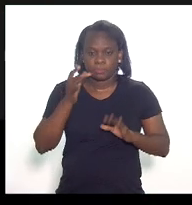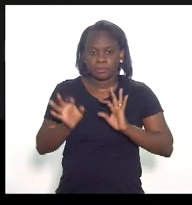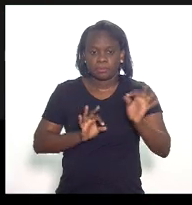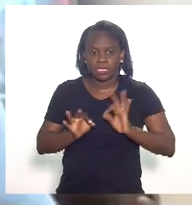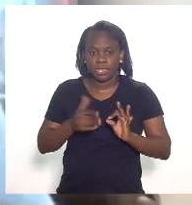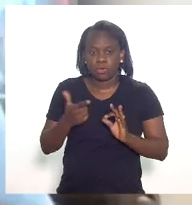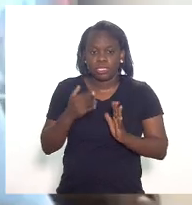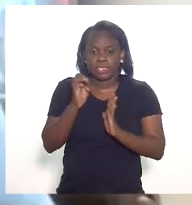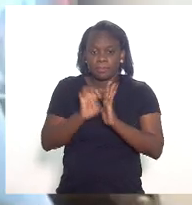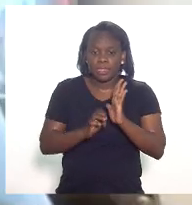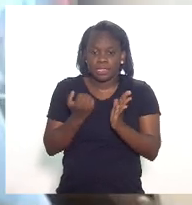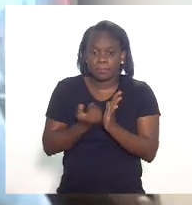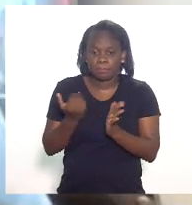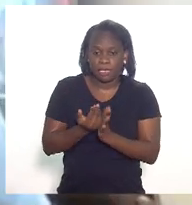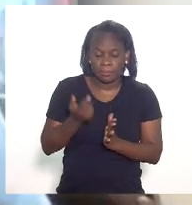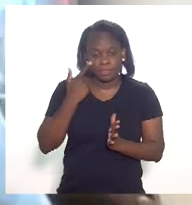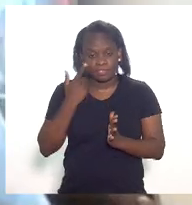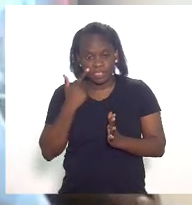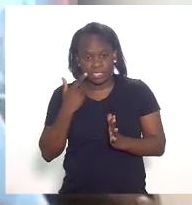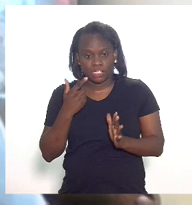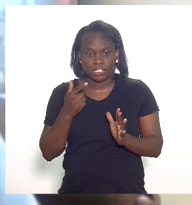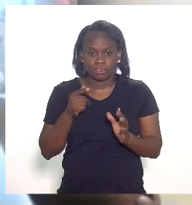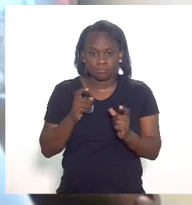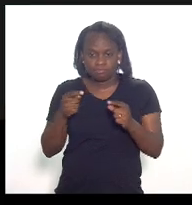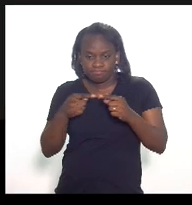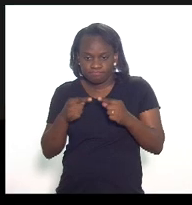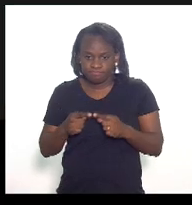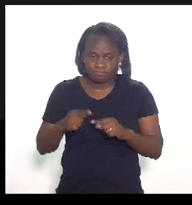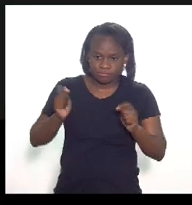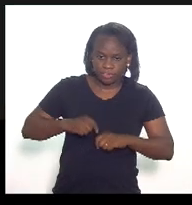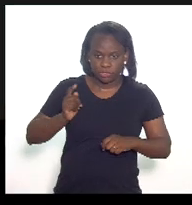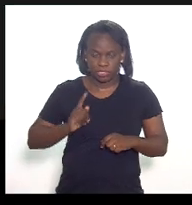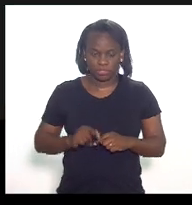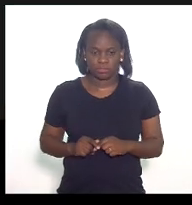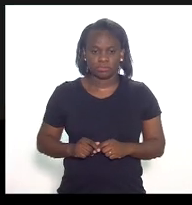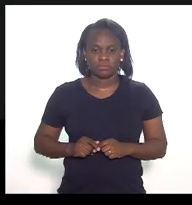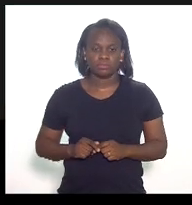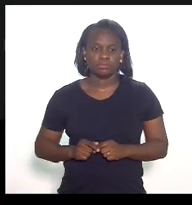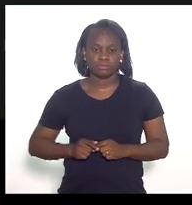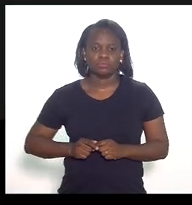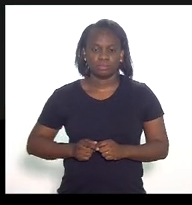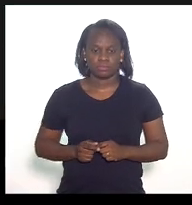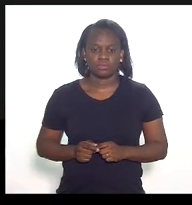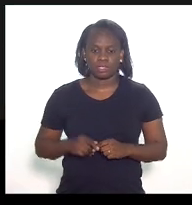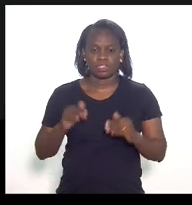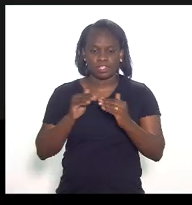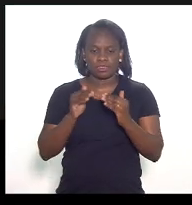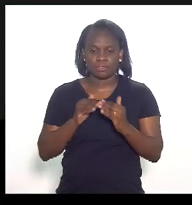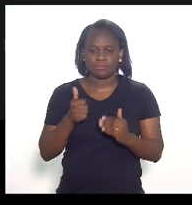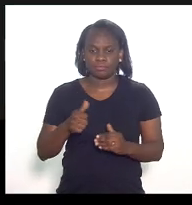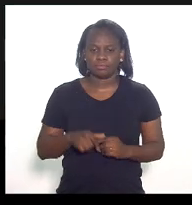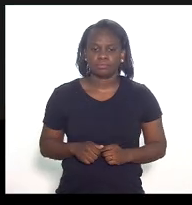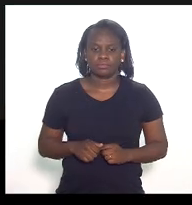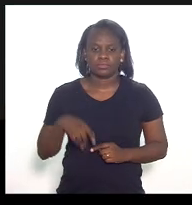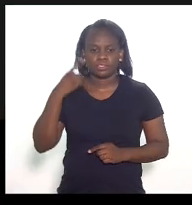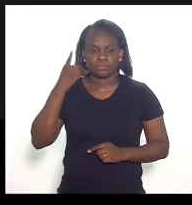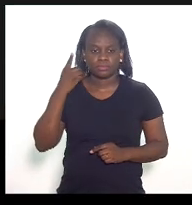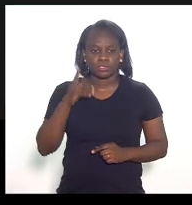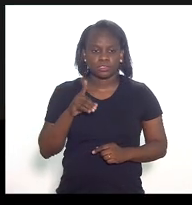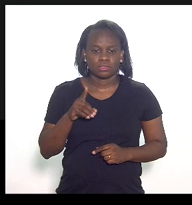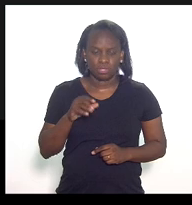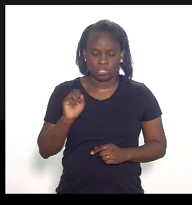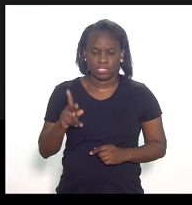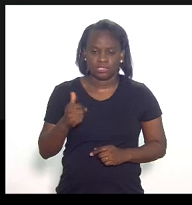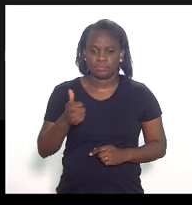uma subemenda, para ver se a gente faz uma conciliação. Okay. Perfeito, estou de acordo. Deputado...